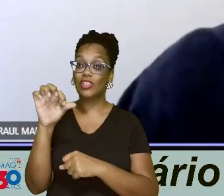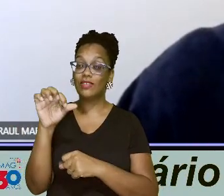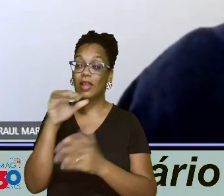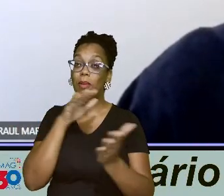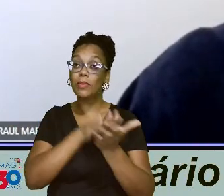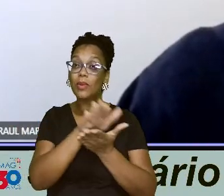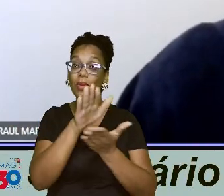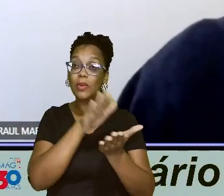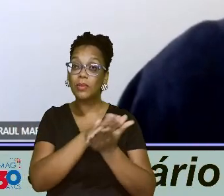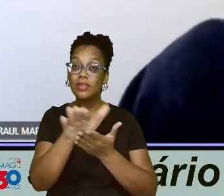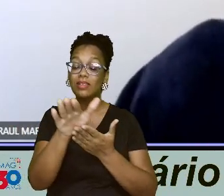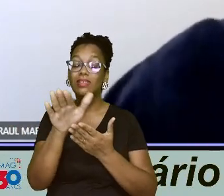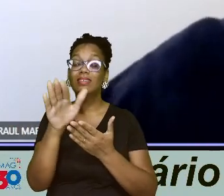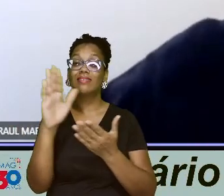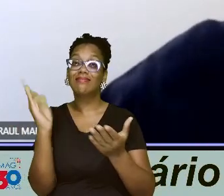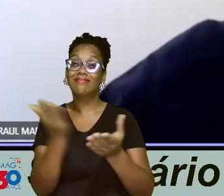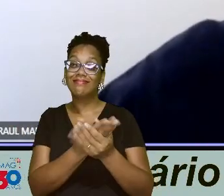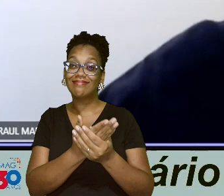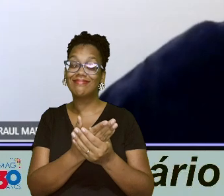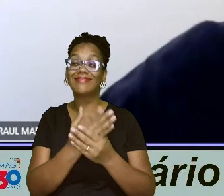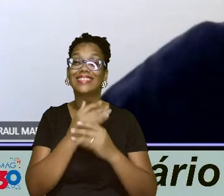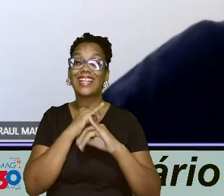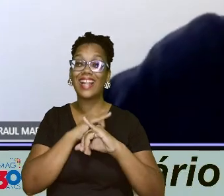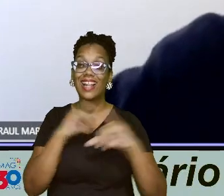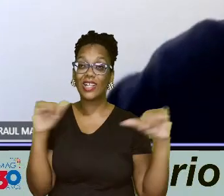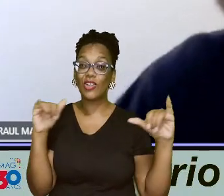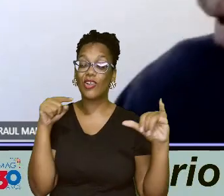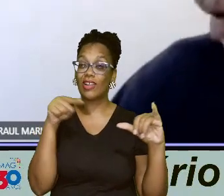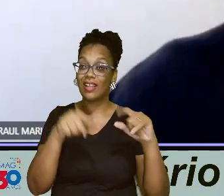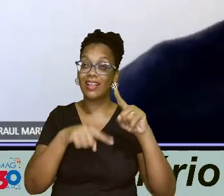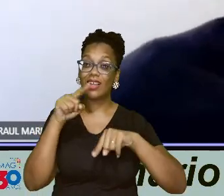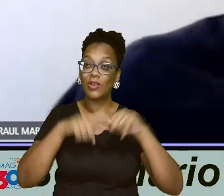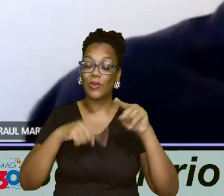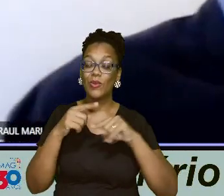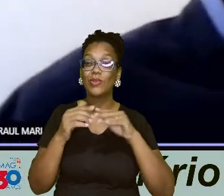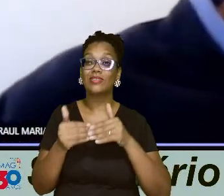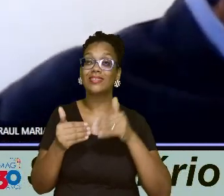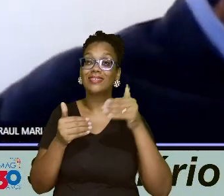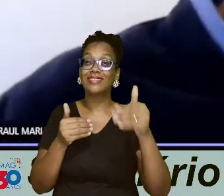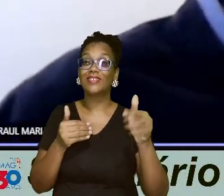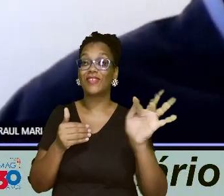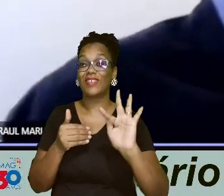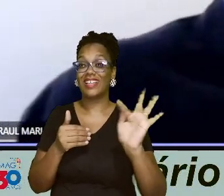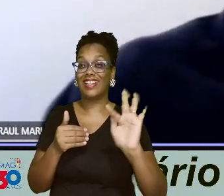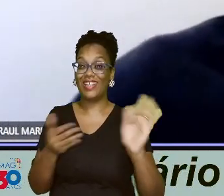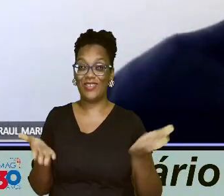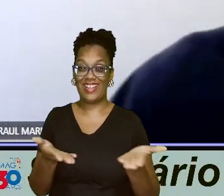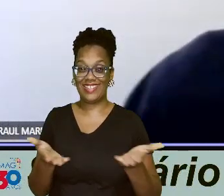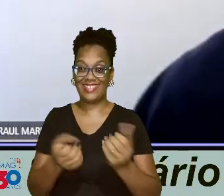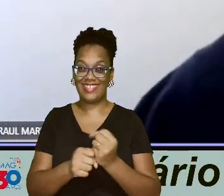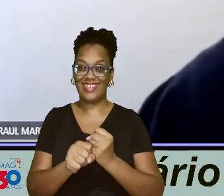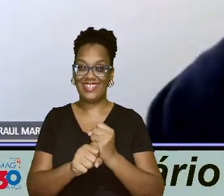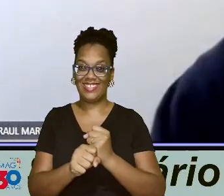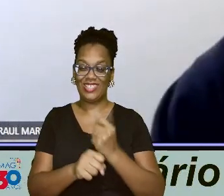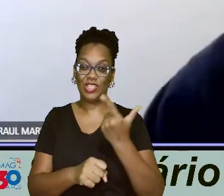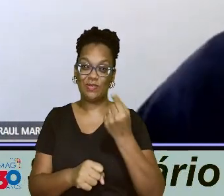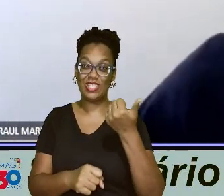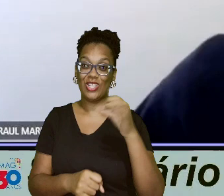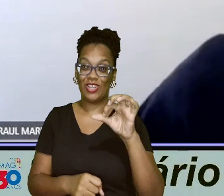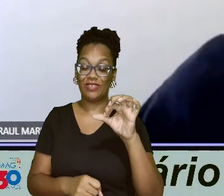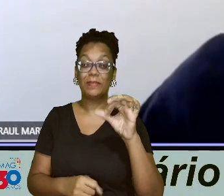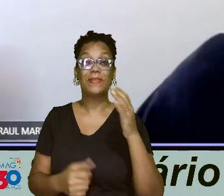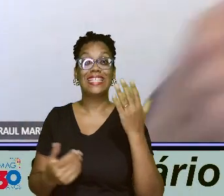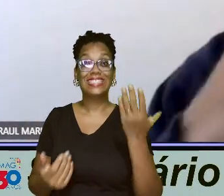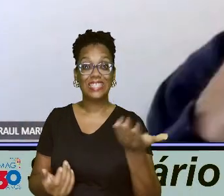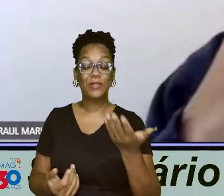embargos declaratórios, né, desse recurso se deu em fevereiro desse ano, de 2019. Então, era realmente